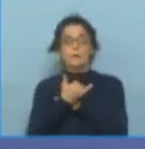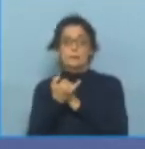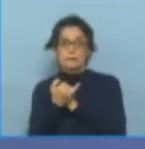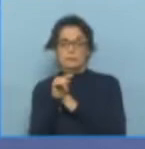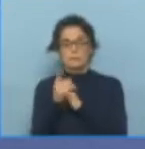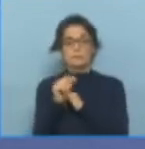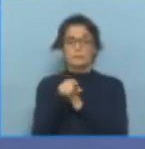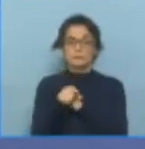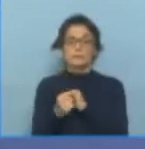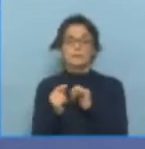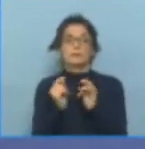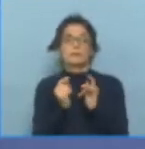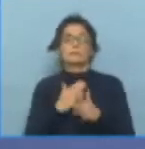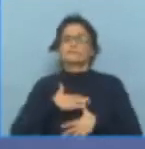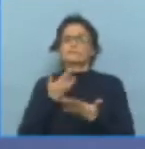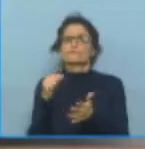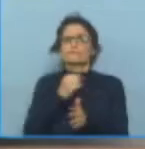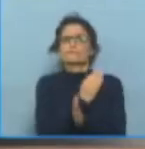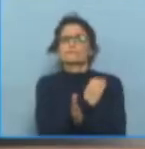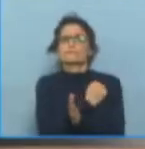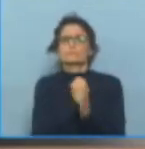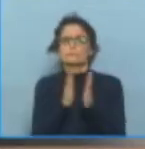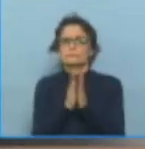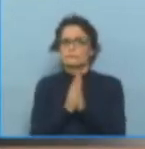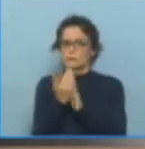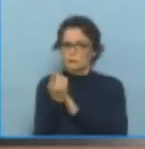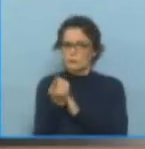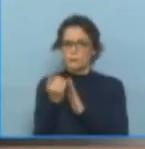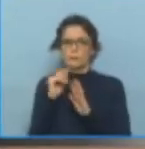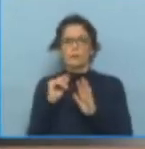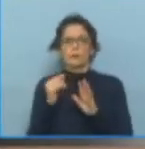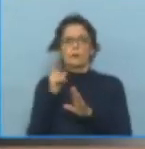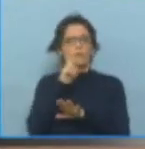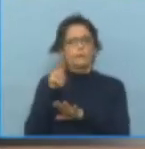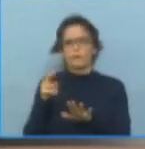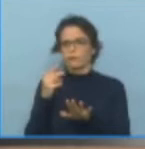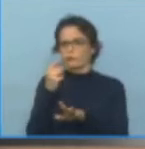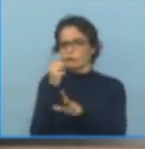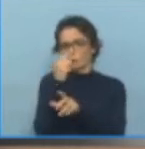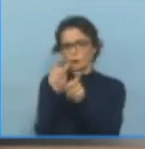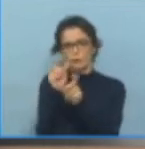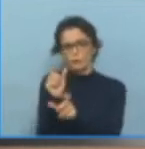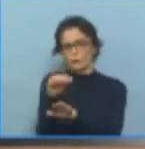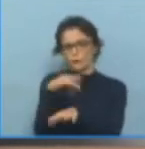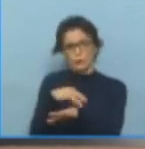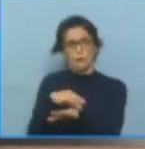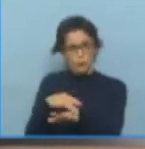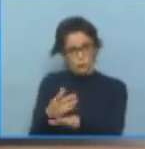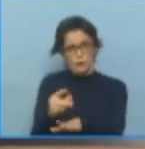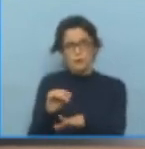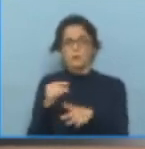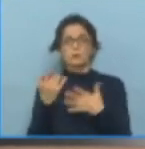também aos voluntários das paróquias, nomeadamente aos ministros da comunhão, aos visitadores doentes e a todos aqueles que, no